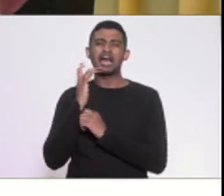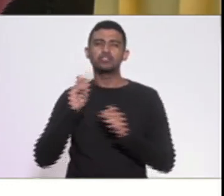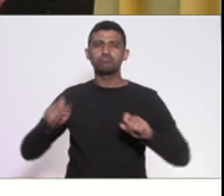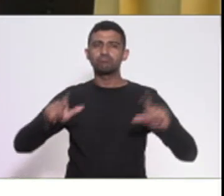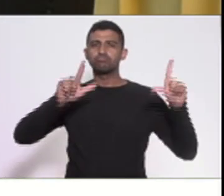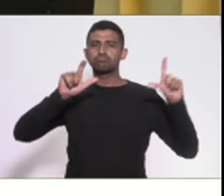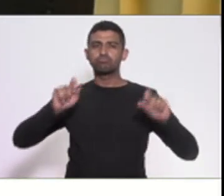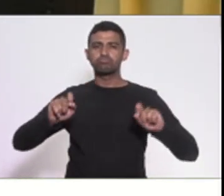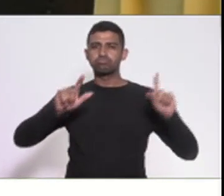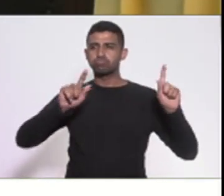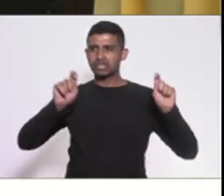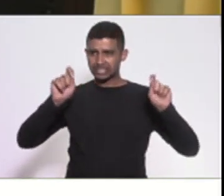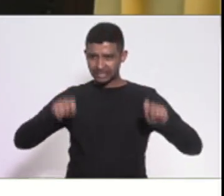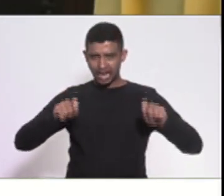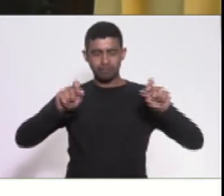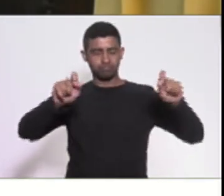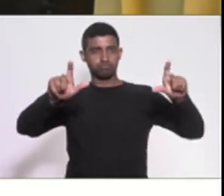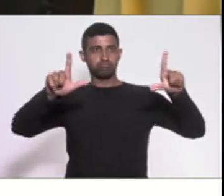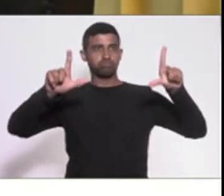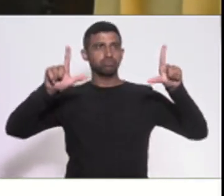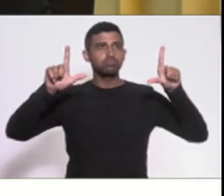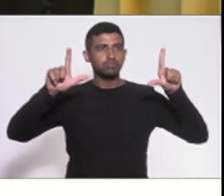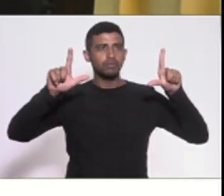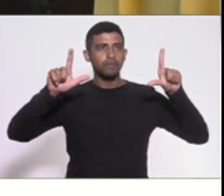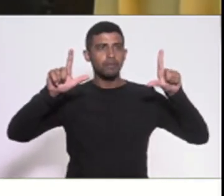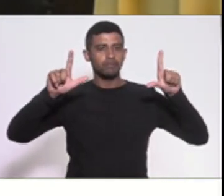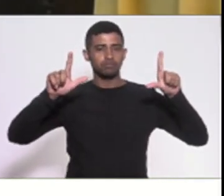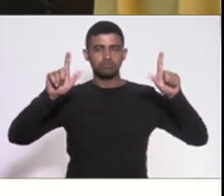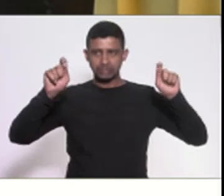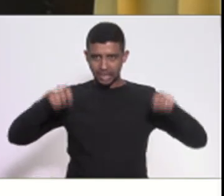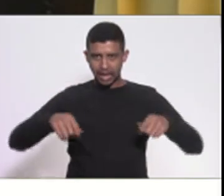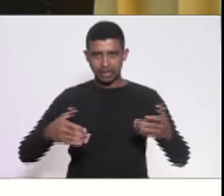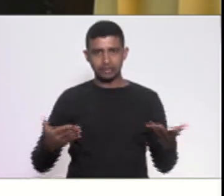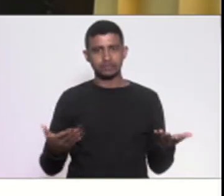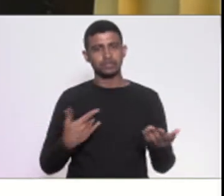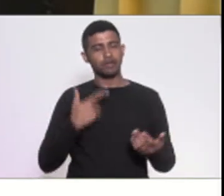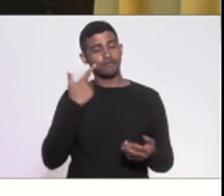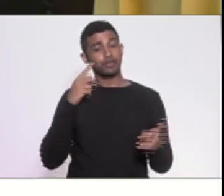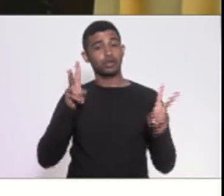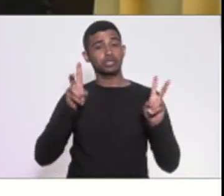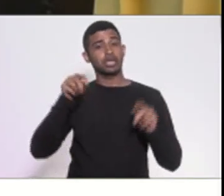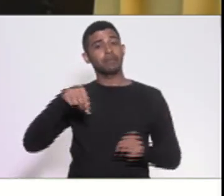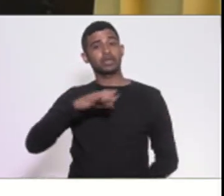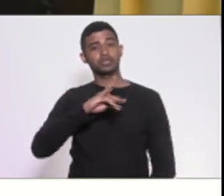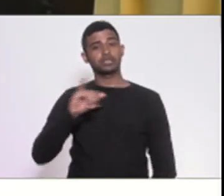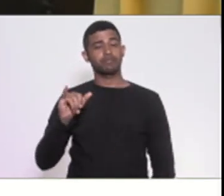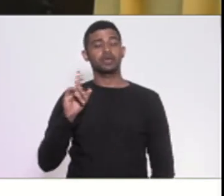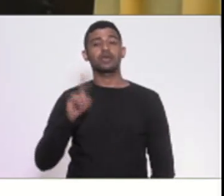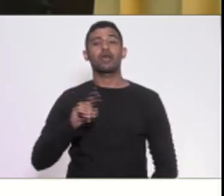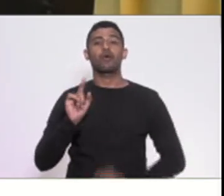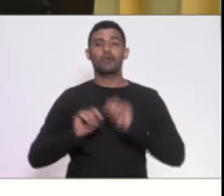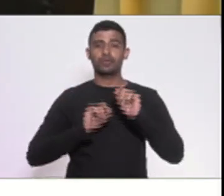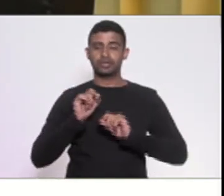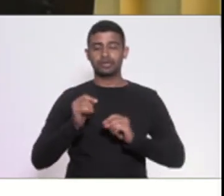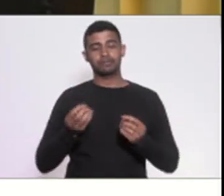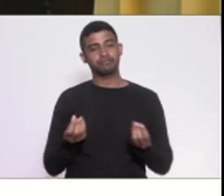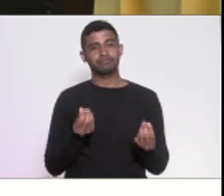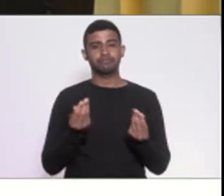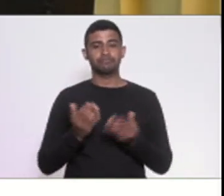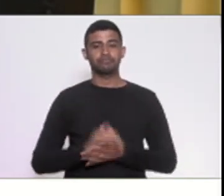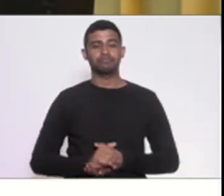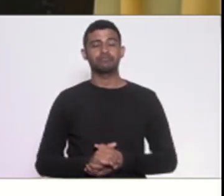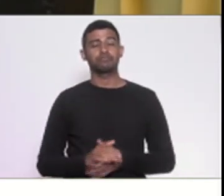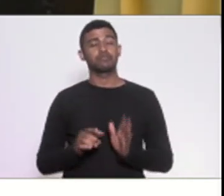como deixar maior. Tá bom, dá um zoom. Então, o tema desta CPI, embora nos traga um